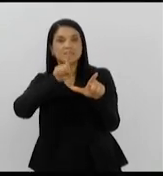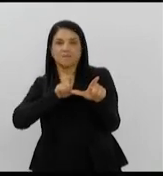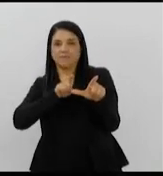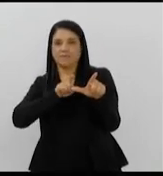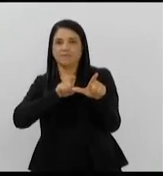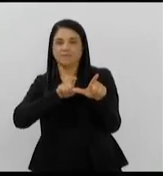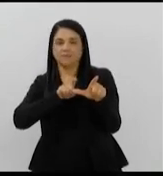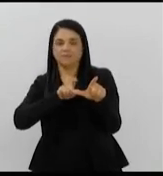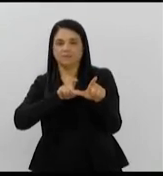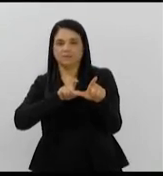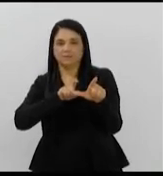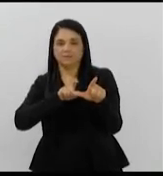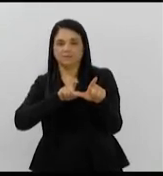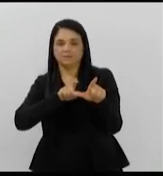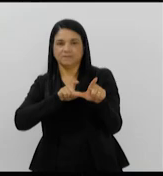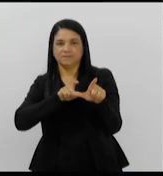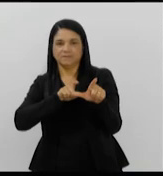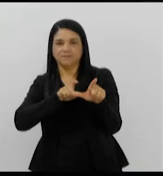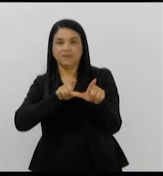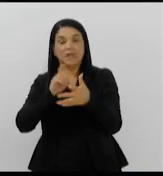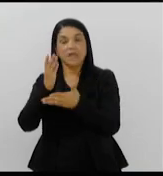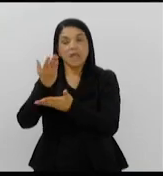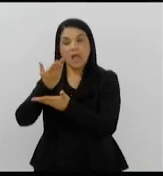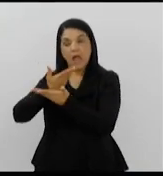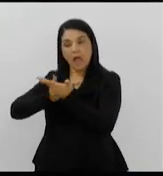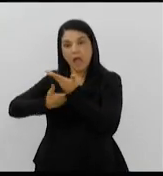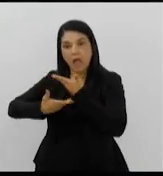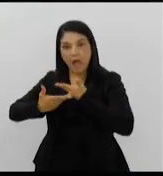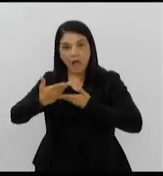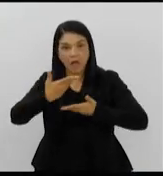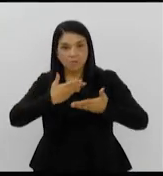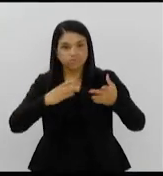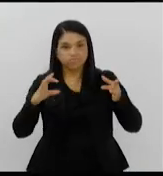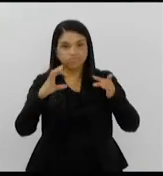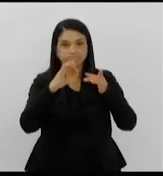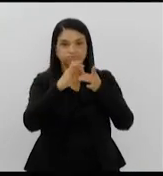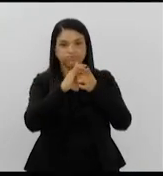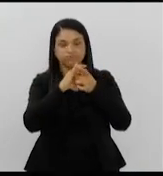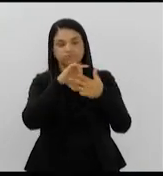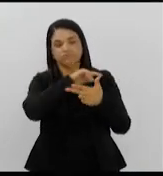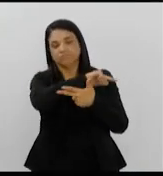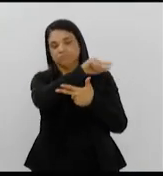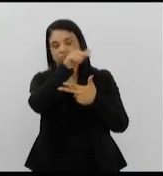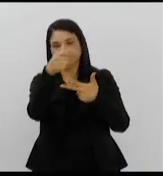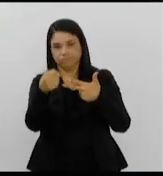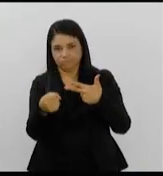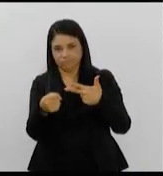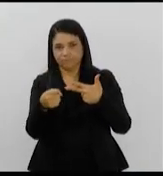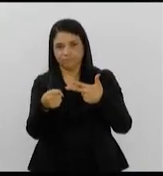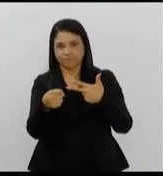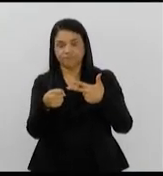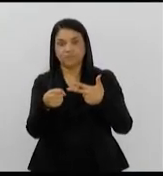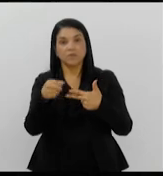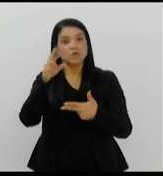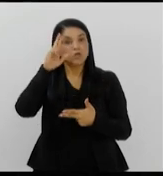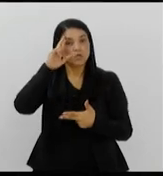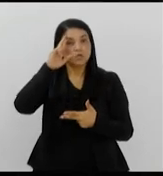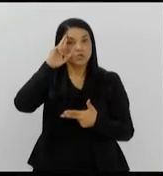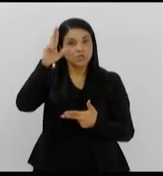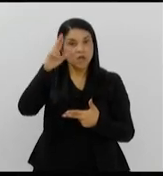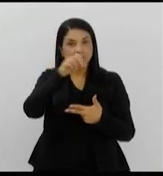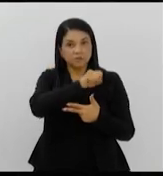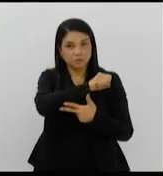independentes e harmônicos entre si. Os chefes de poderes, por via